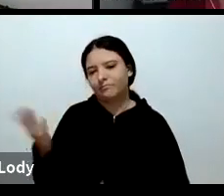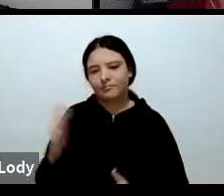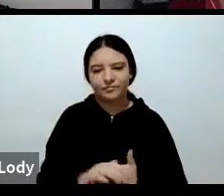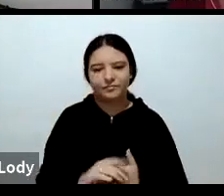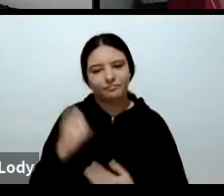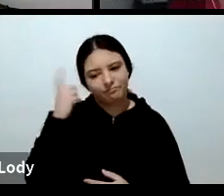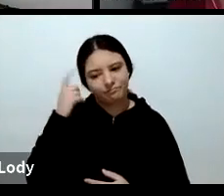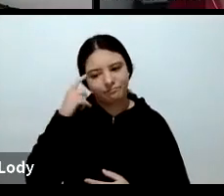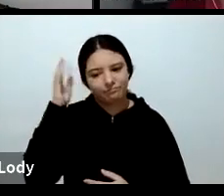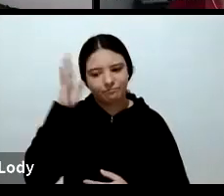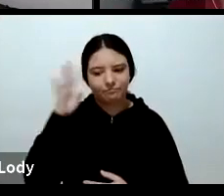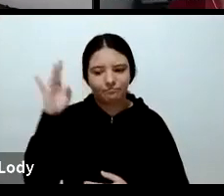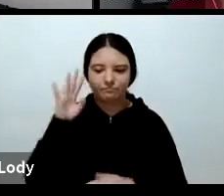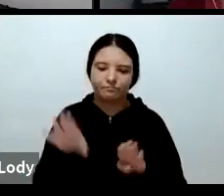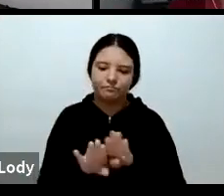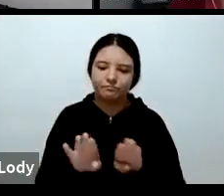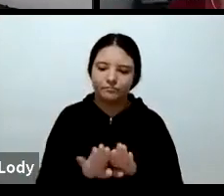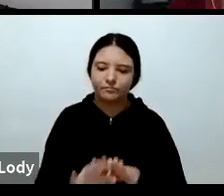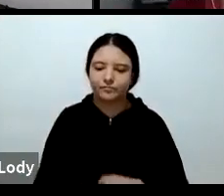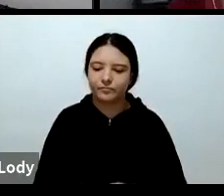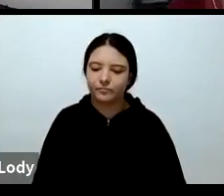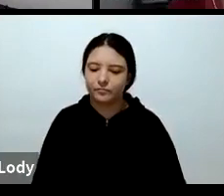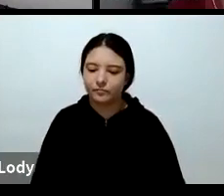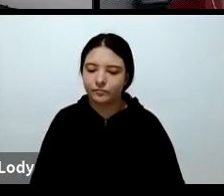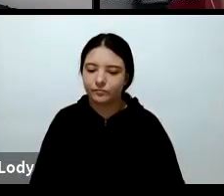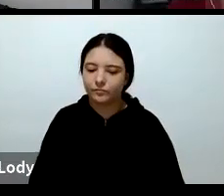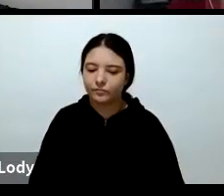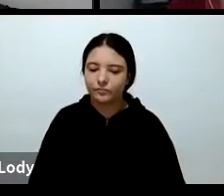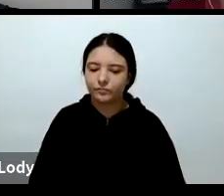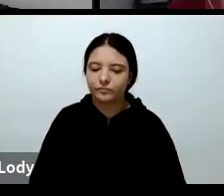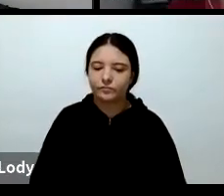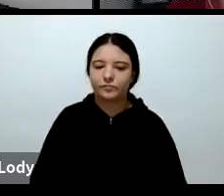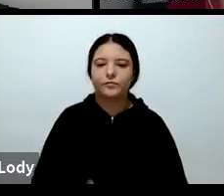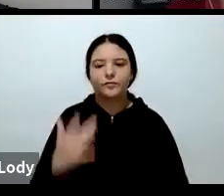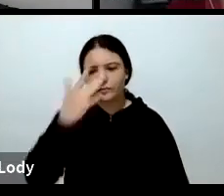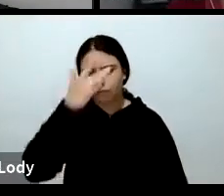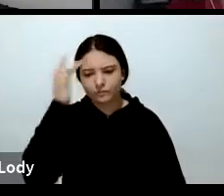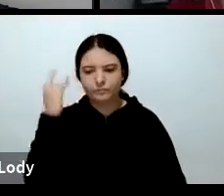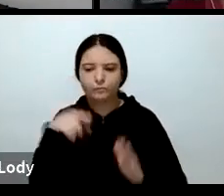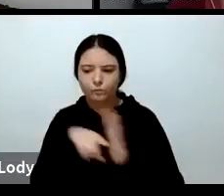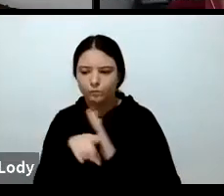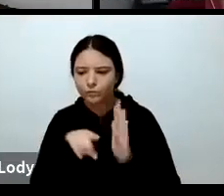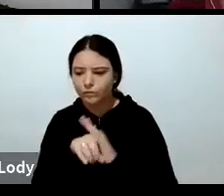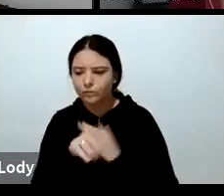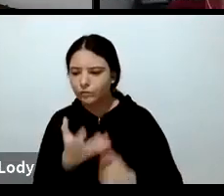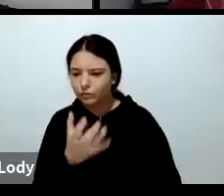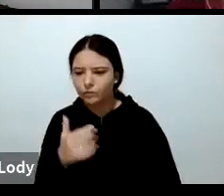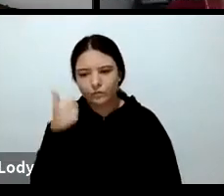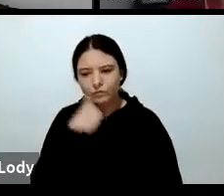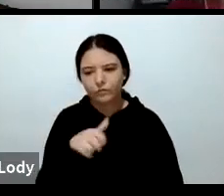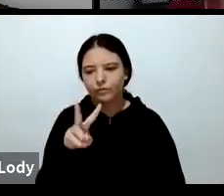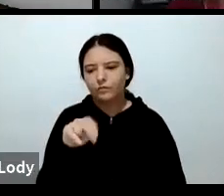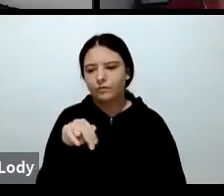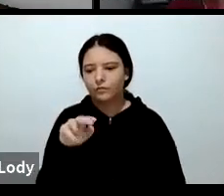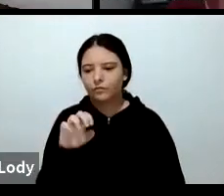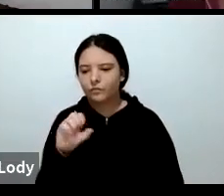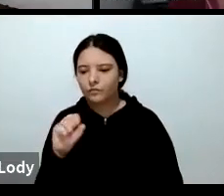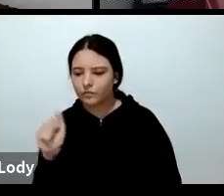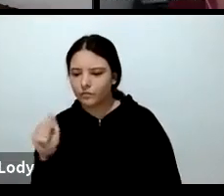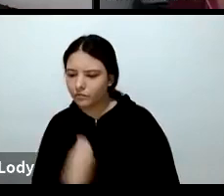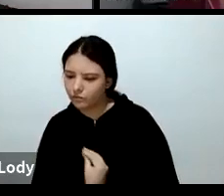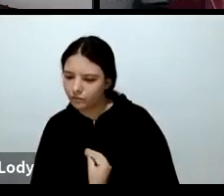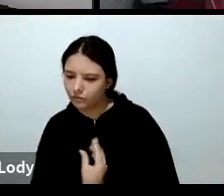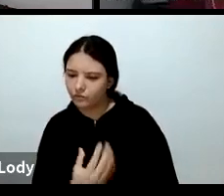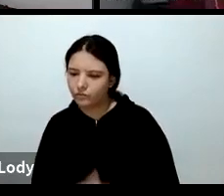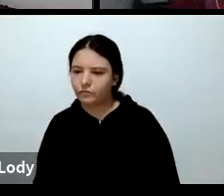também. Vanessa, você quer fazer sua pergunta? Alguém? A Vanessa está aqui? Não,